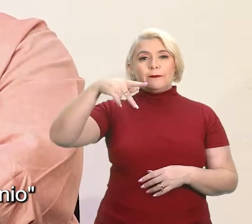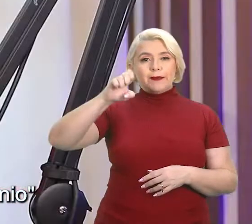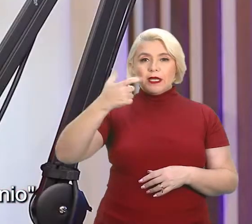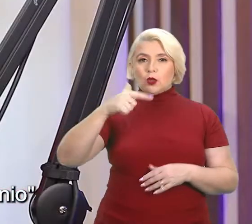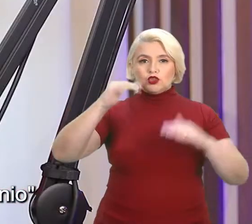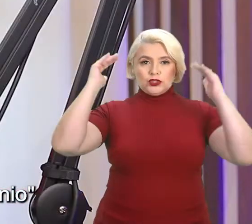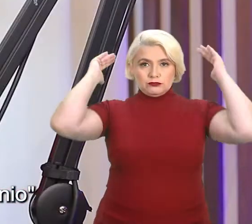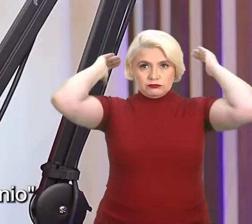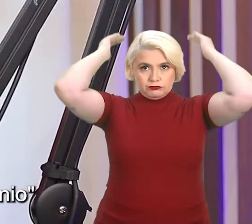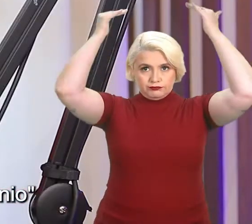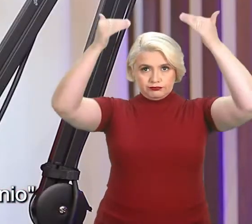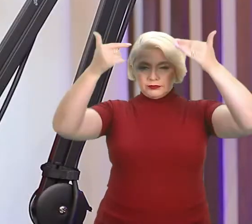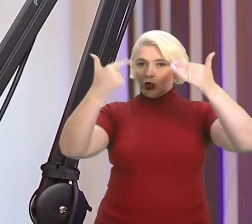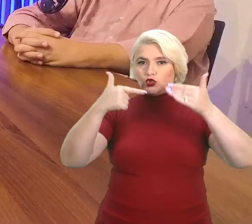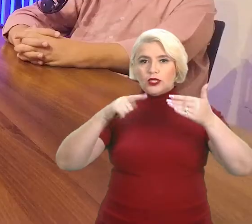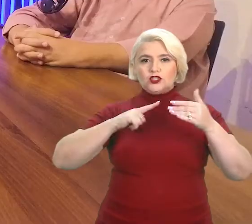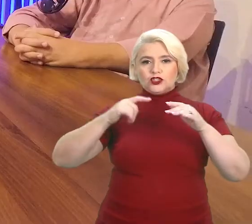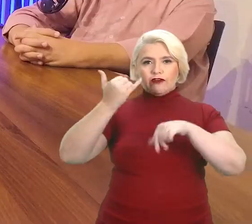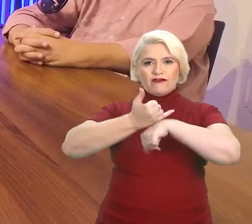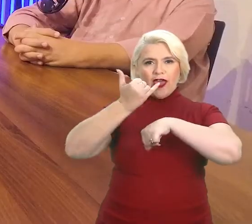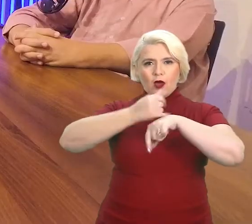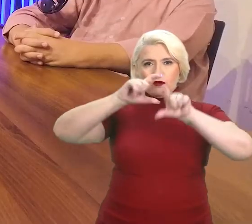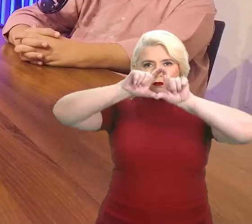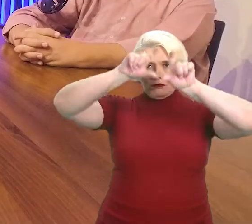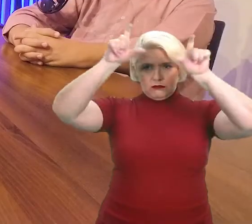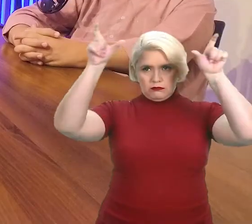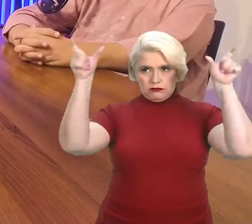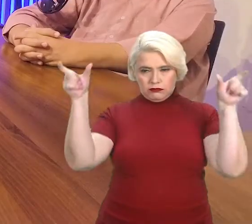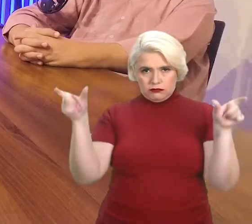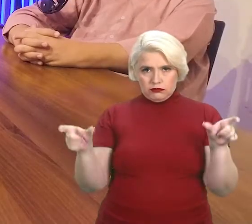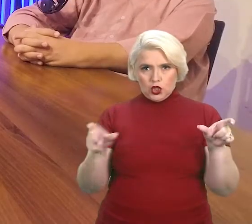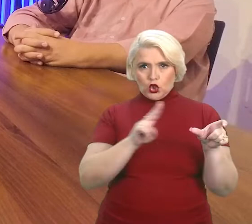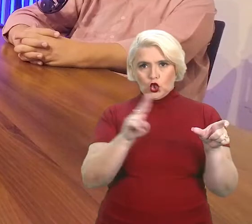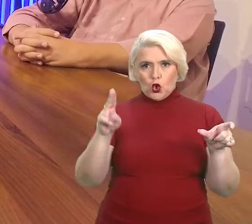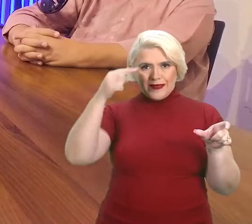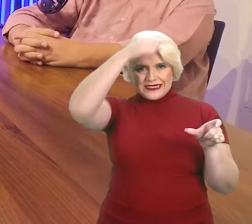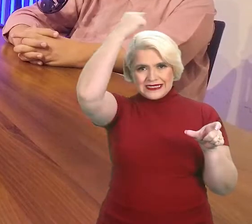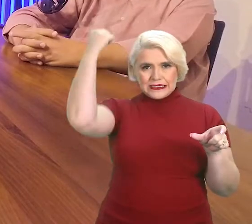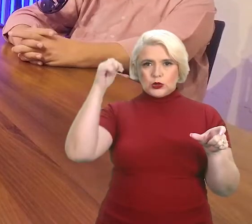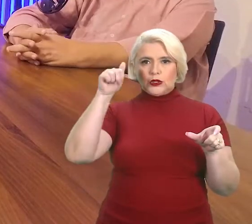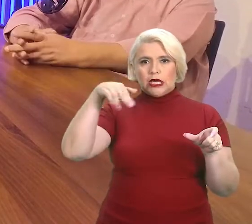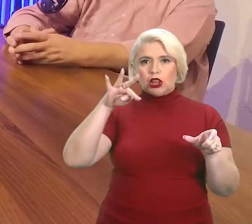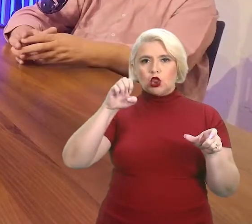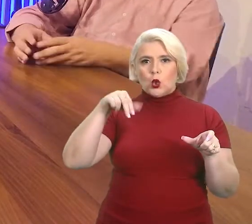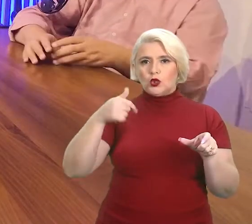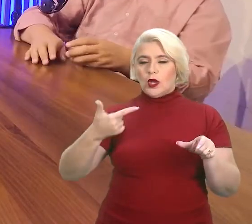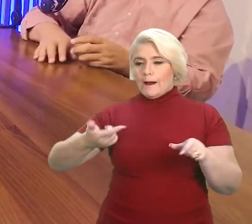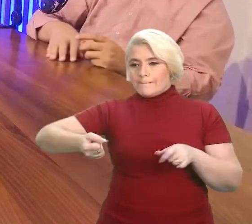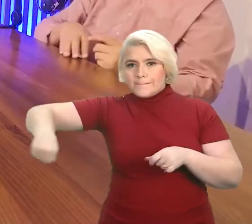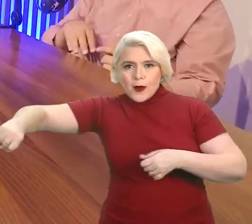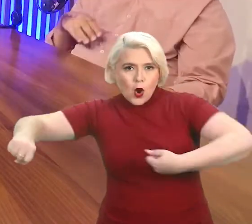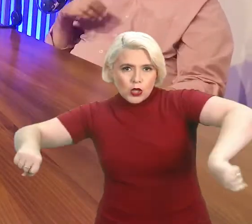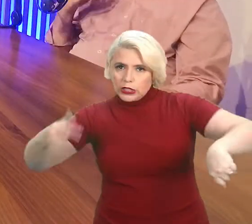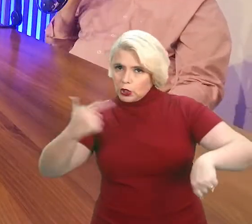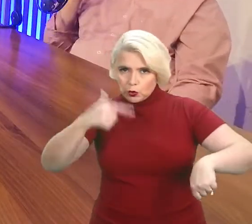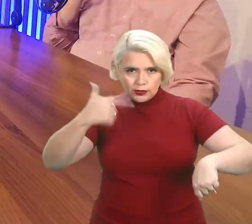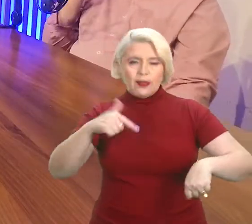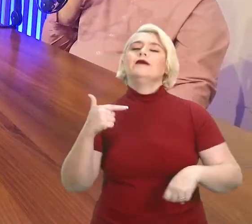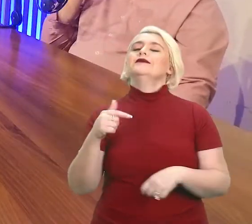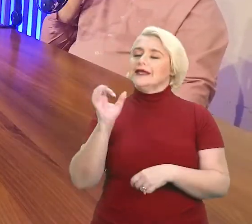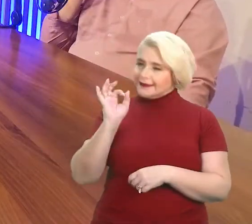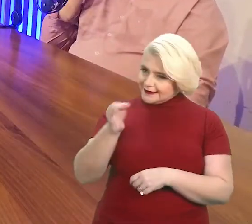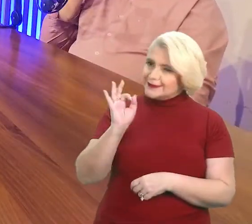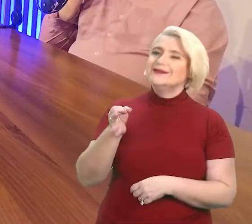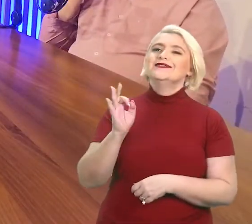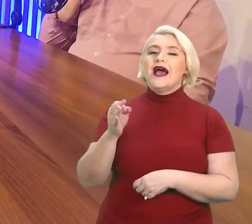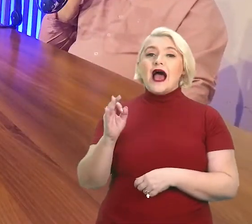capota. Tinha aquele um ferro que chamava de Santo Antônio. Sim, sim. Não é? Não tinha capota, não tinha porta. Não. E a meninada subia